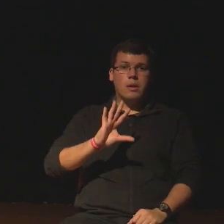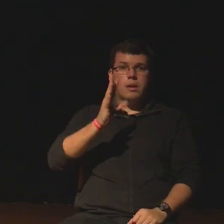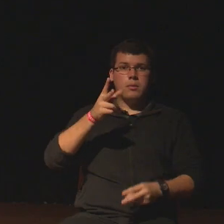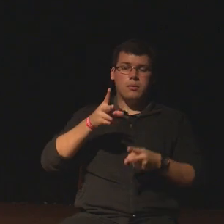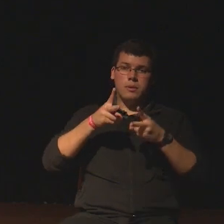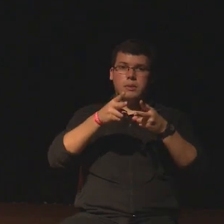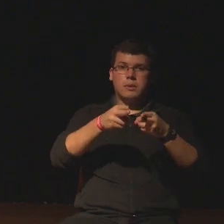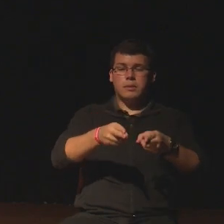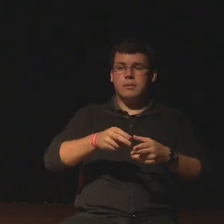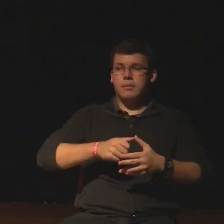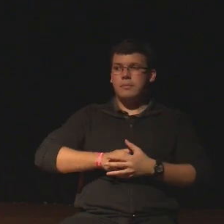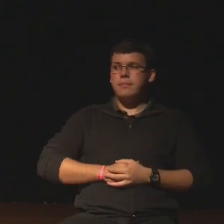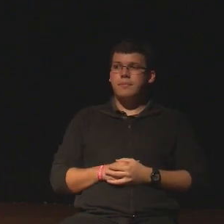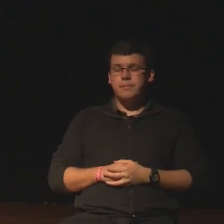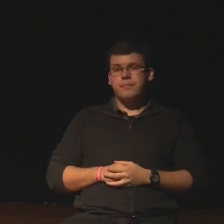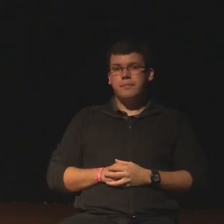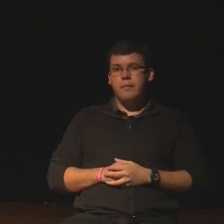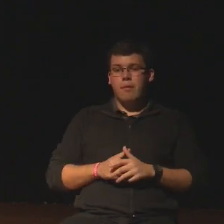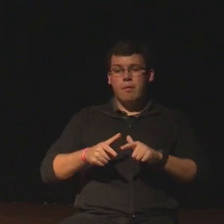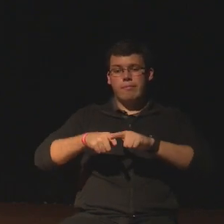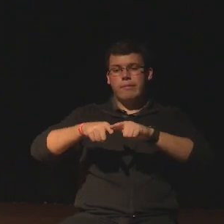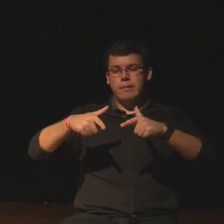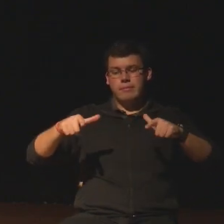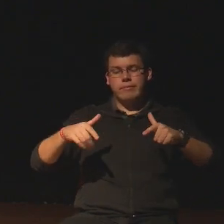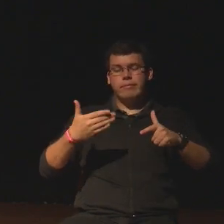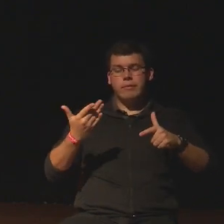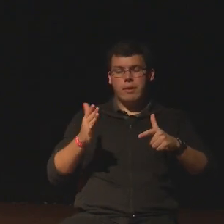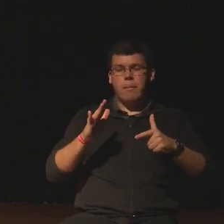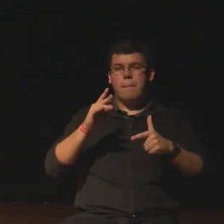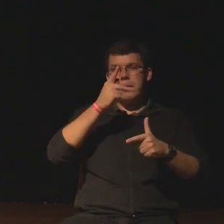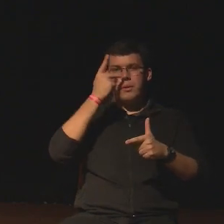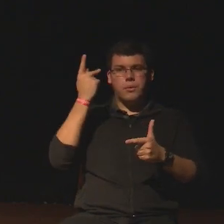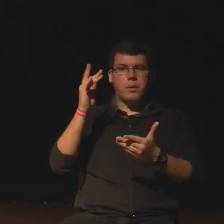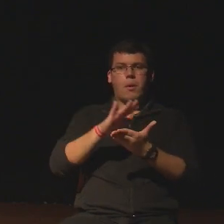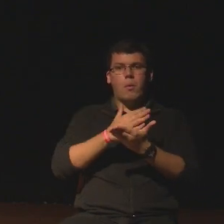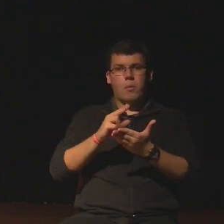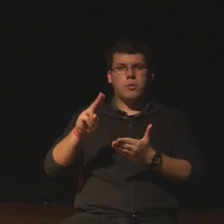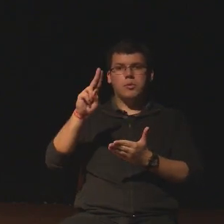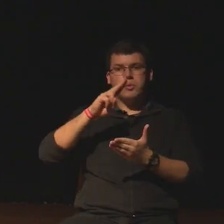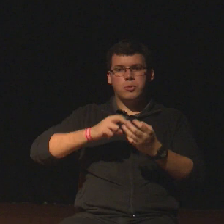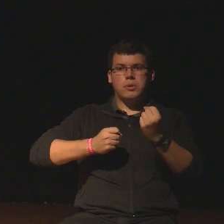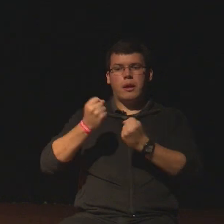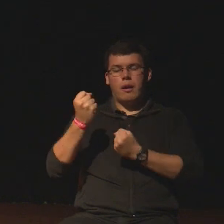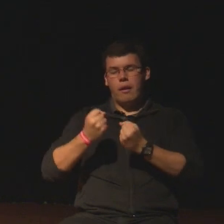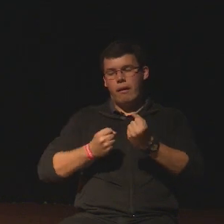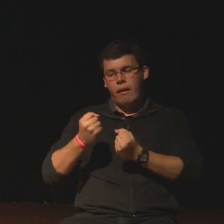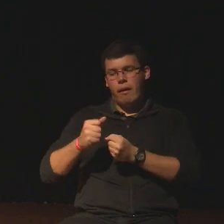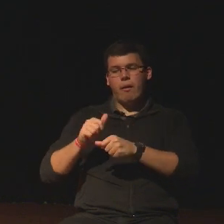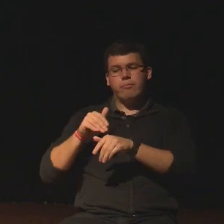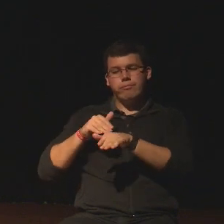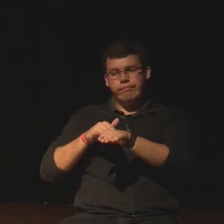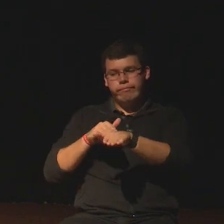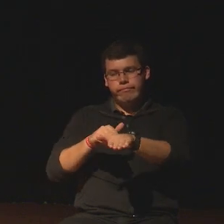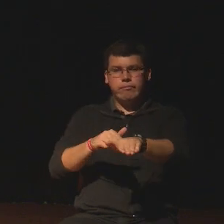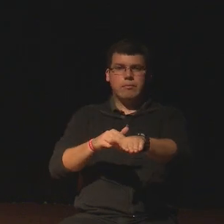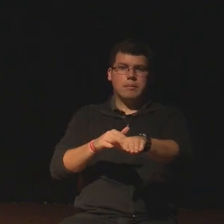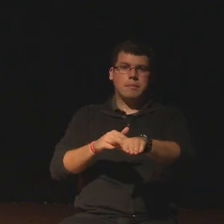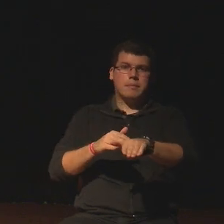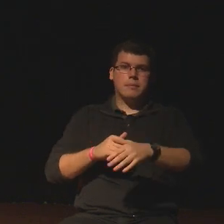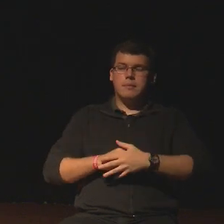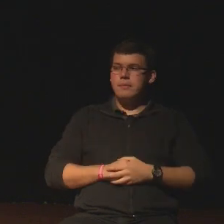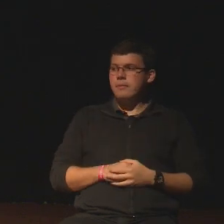é maior que o mínimo necessário. E, apesar da gente ter uma área permeável, ele ainda apresenta um